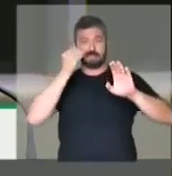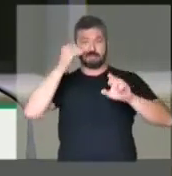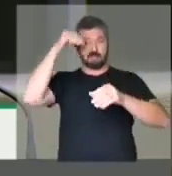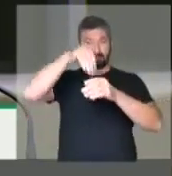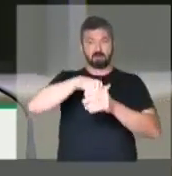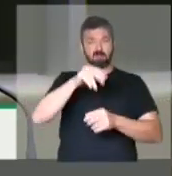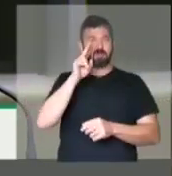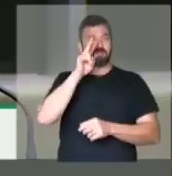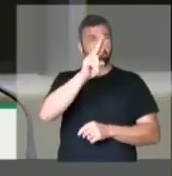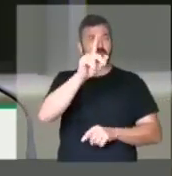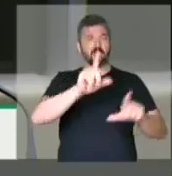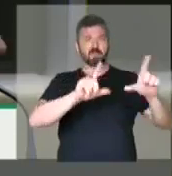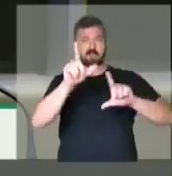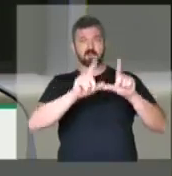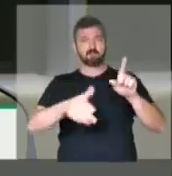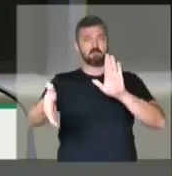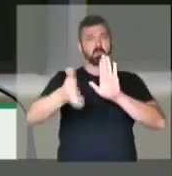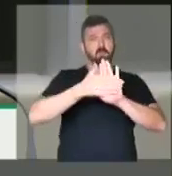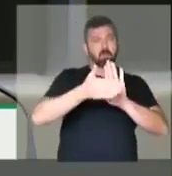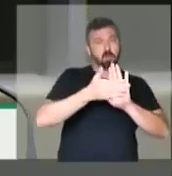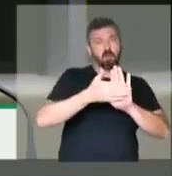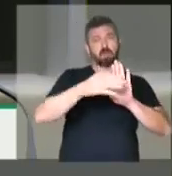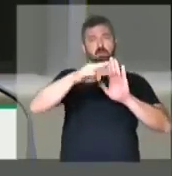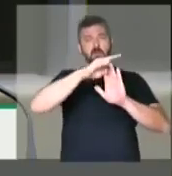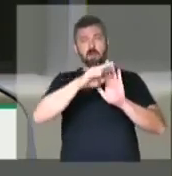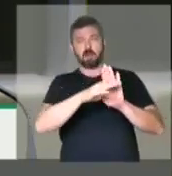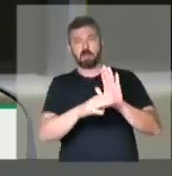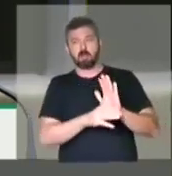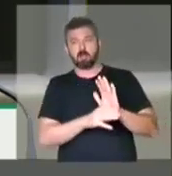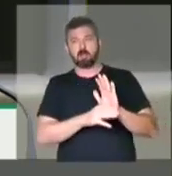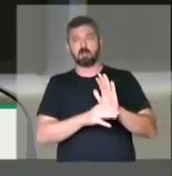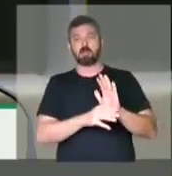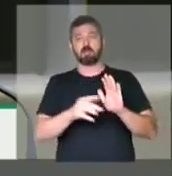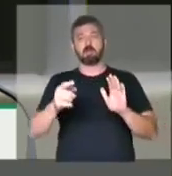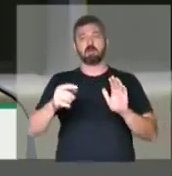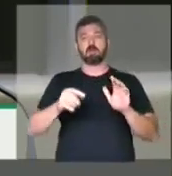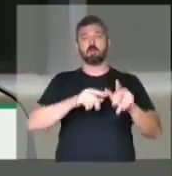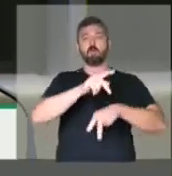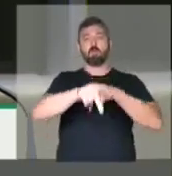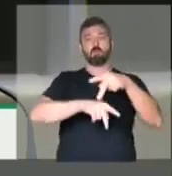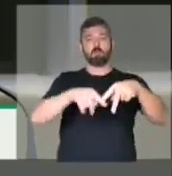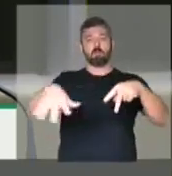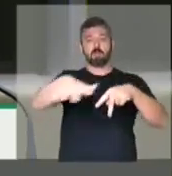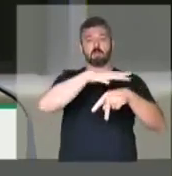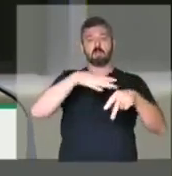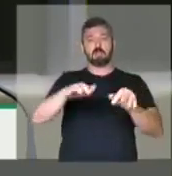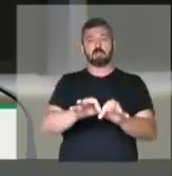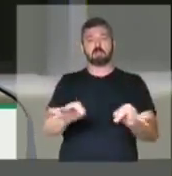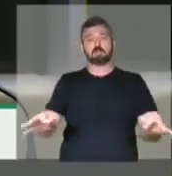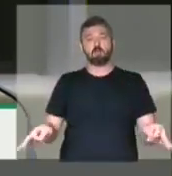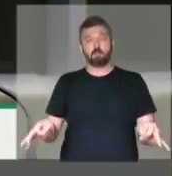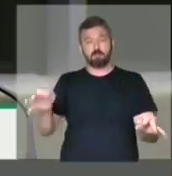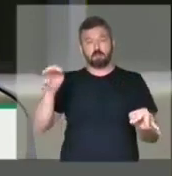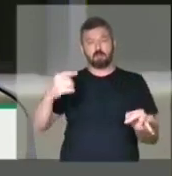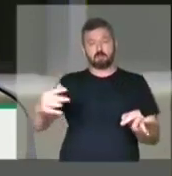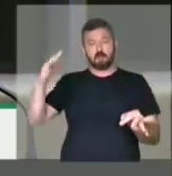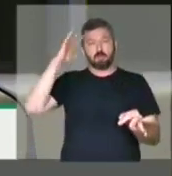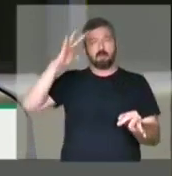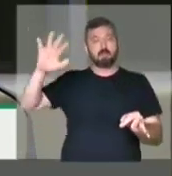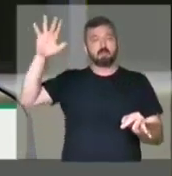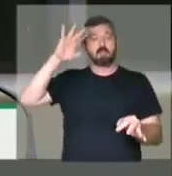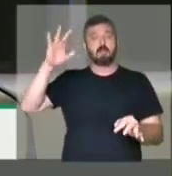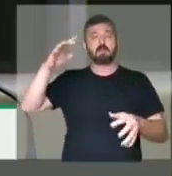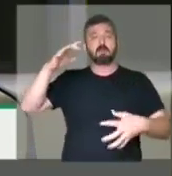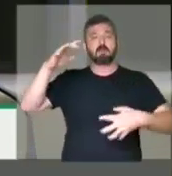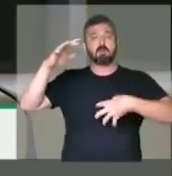a gente vê na televisão as propostas, o que se cria na mentalidade das pessoas mais simples e humildes no Brasil